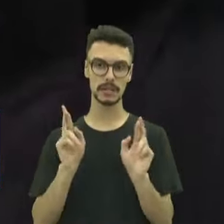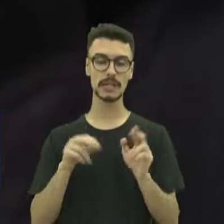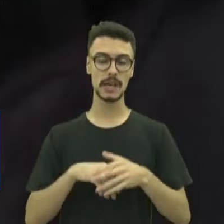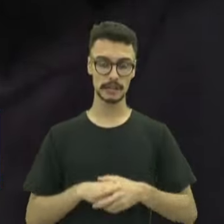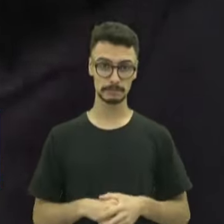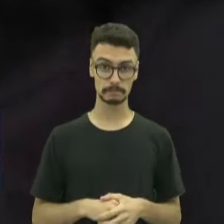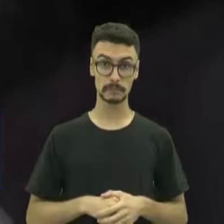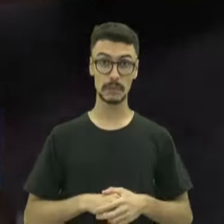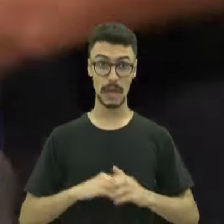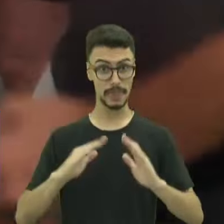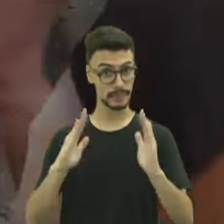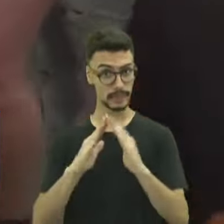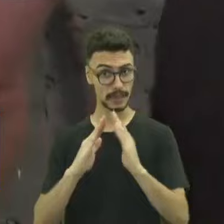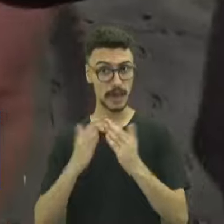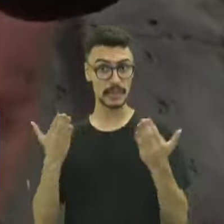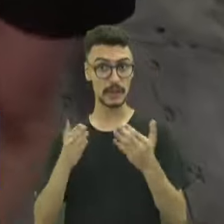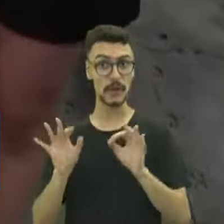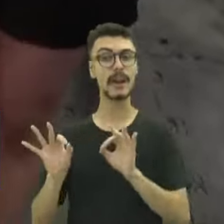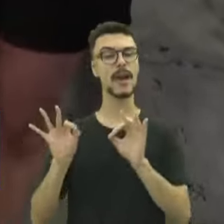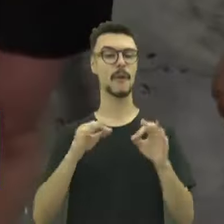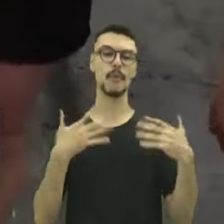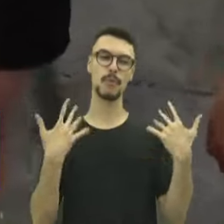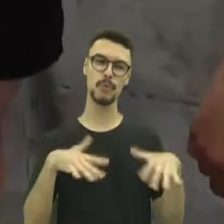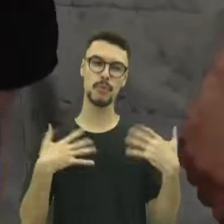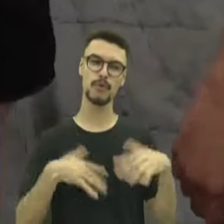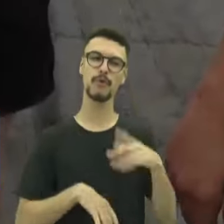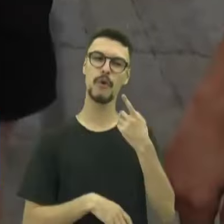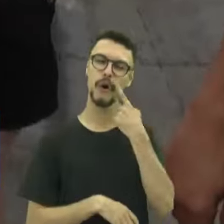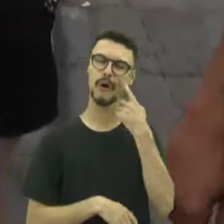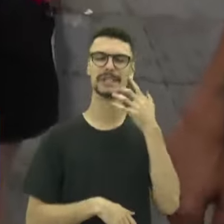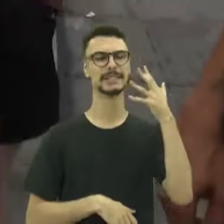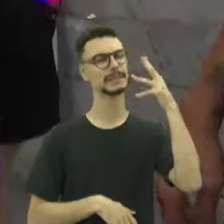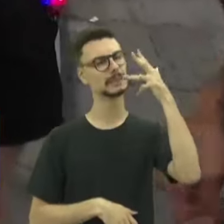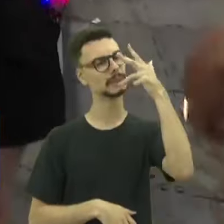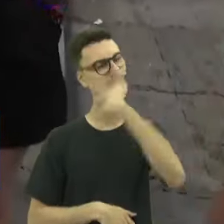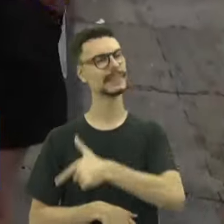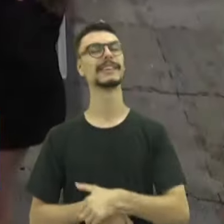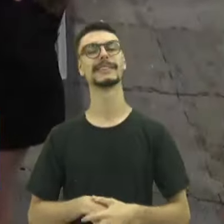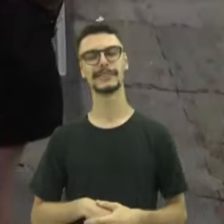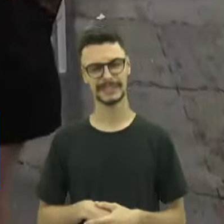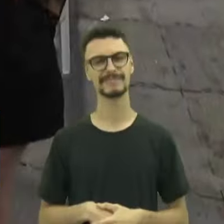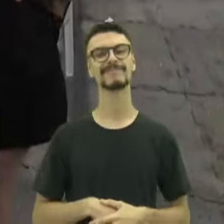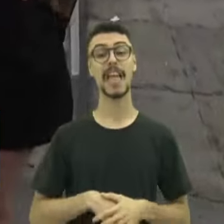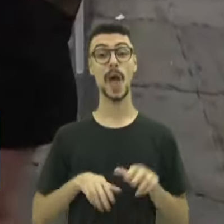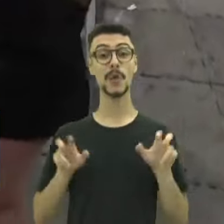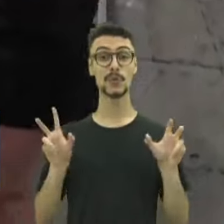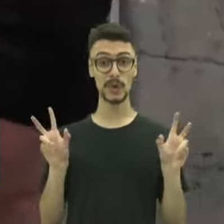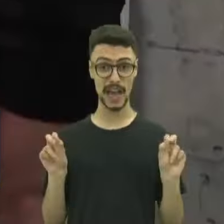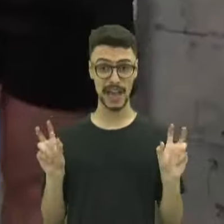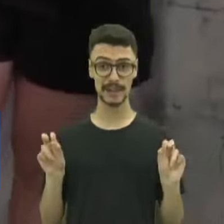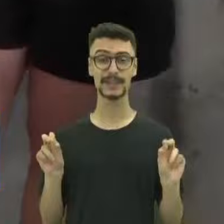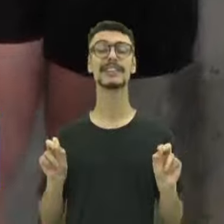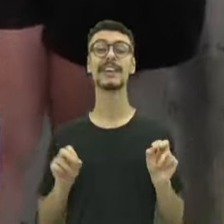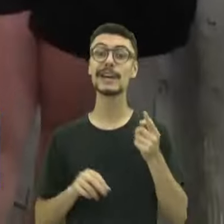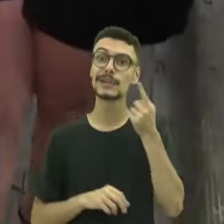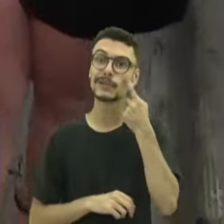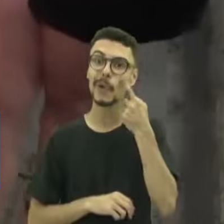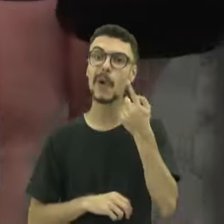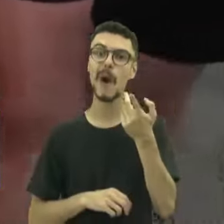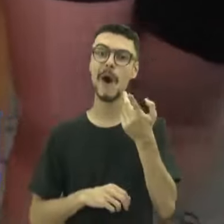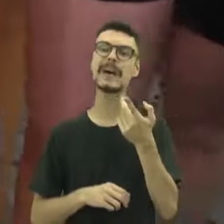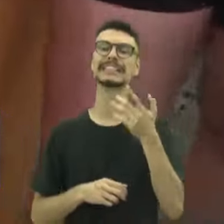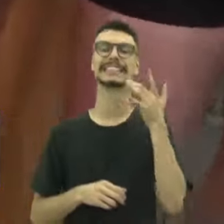só, acompanha, gente do céu, mas tá bonito isso, hein? Caranguejo aqui, veja,